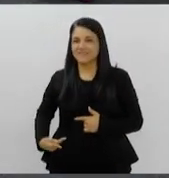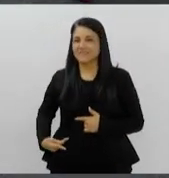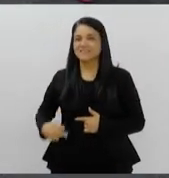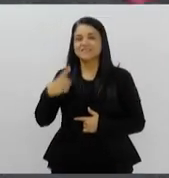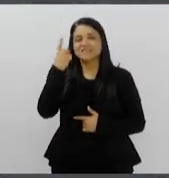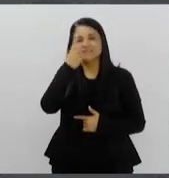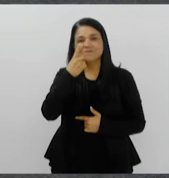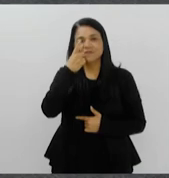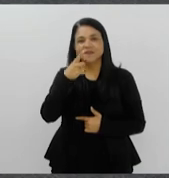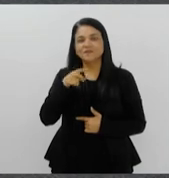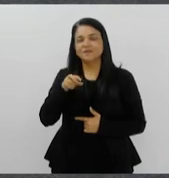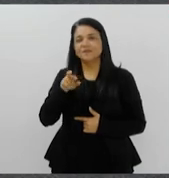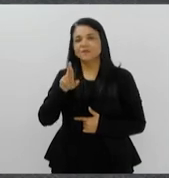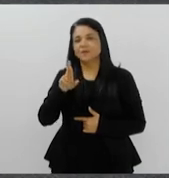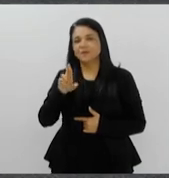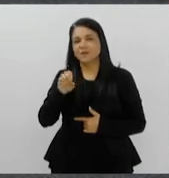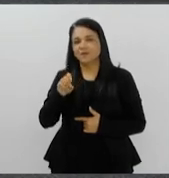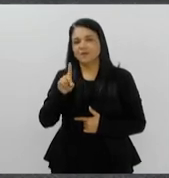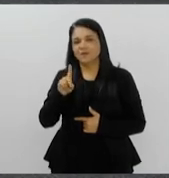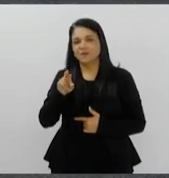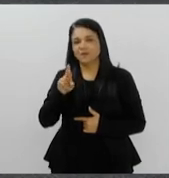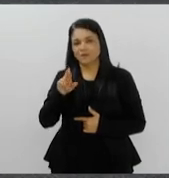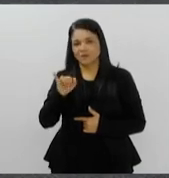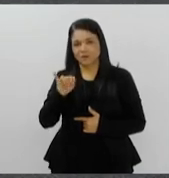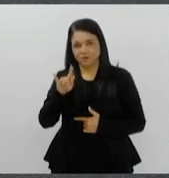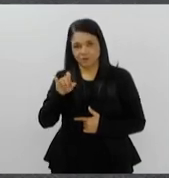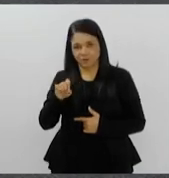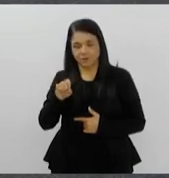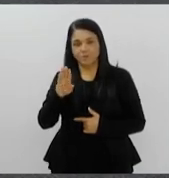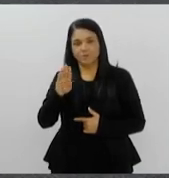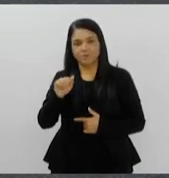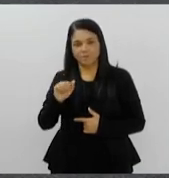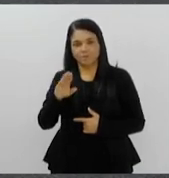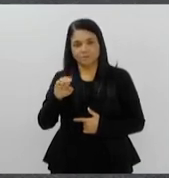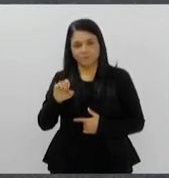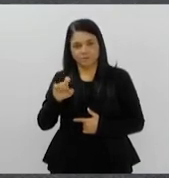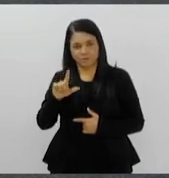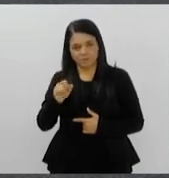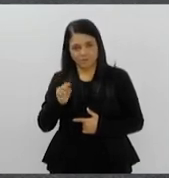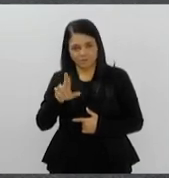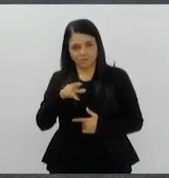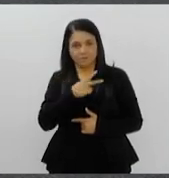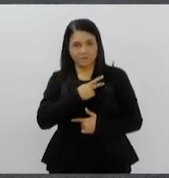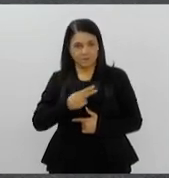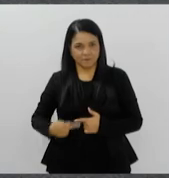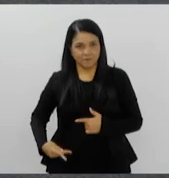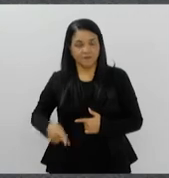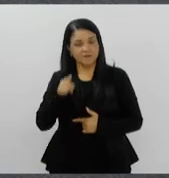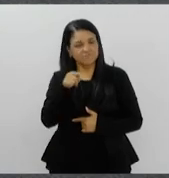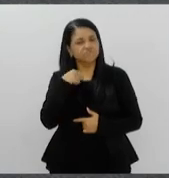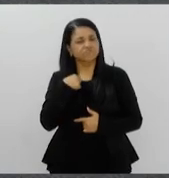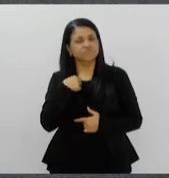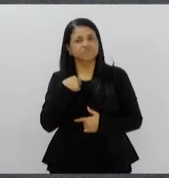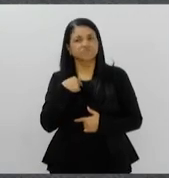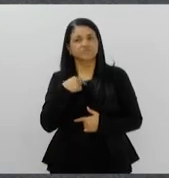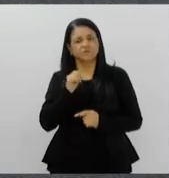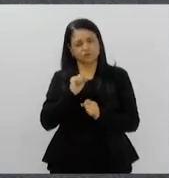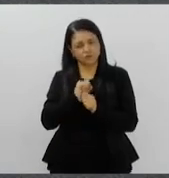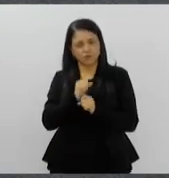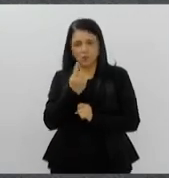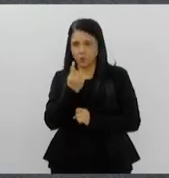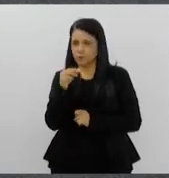deputado Rodrigo Bacelar, nosso presidente. Essa questão é dirigida a Vossa Excelência. Vou esperar só um